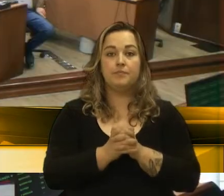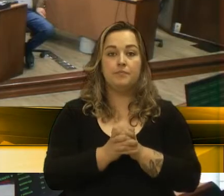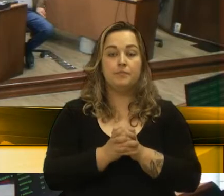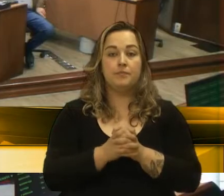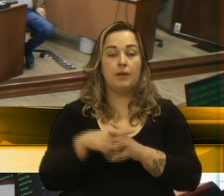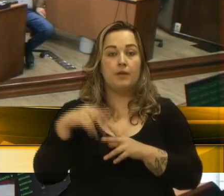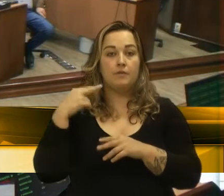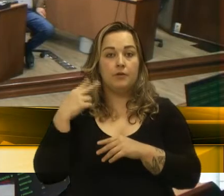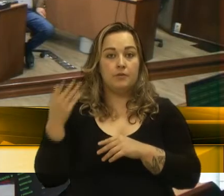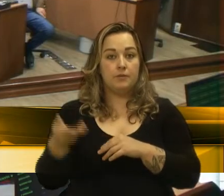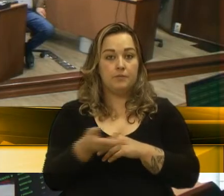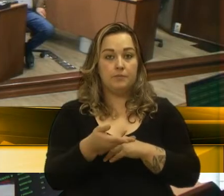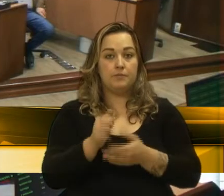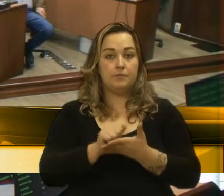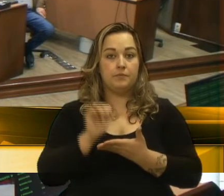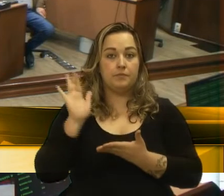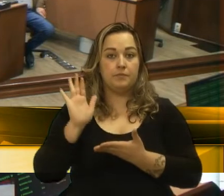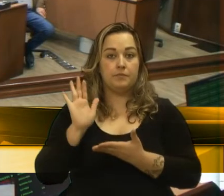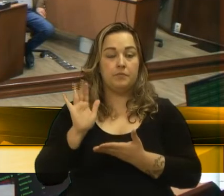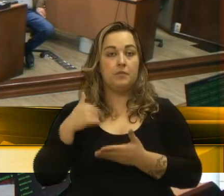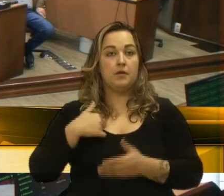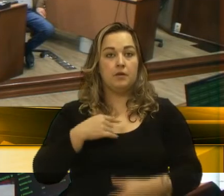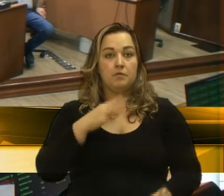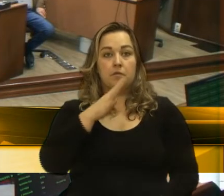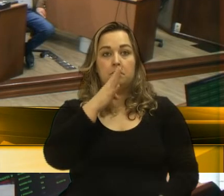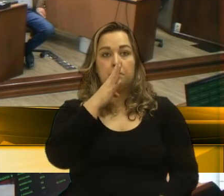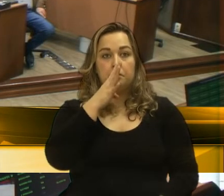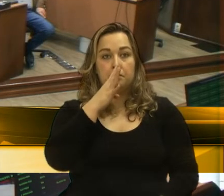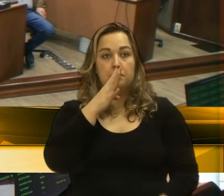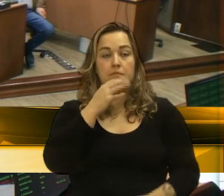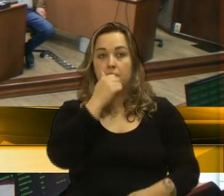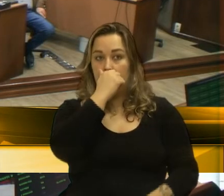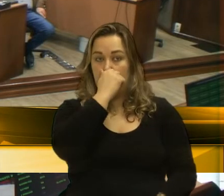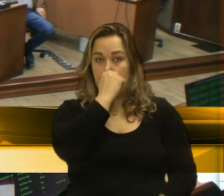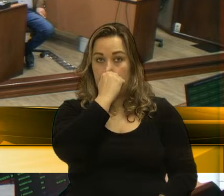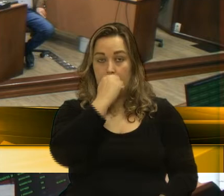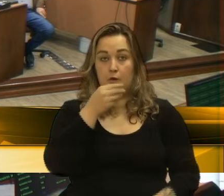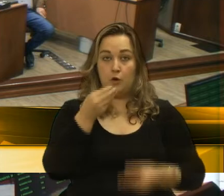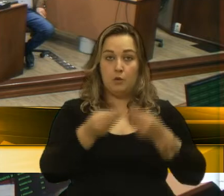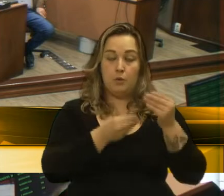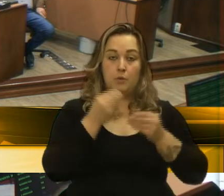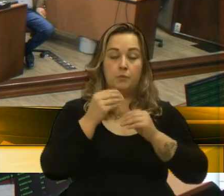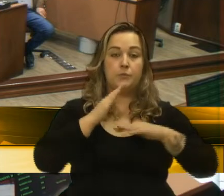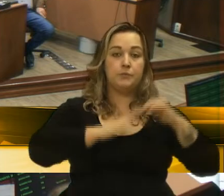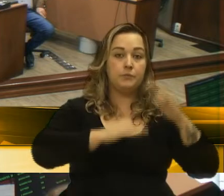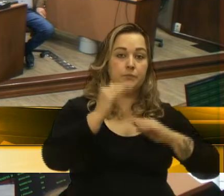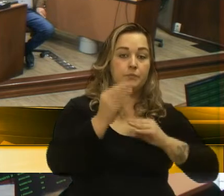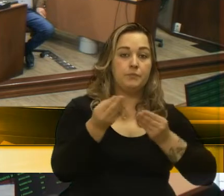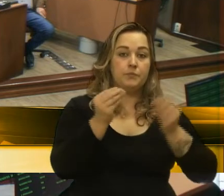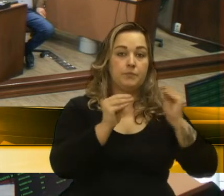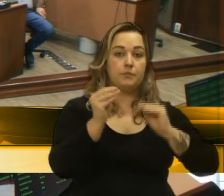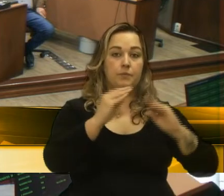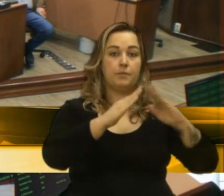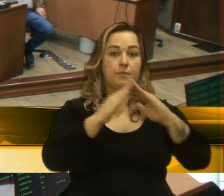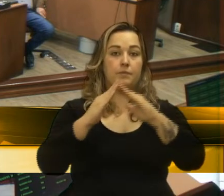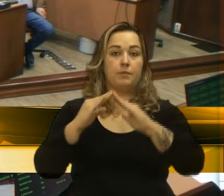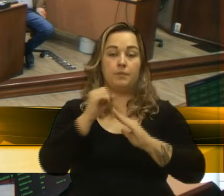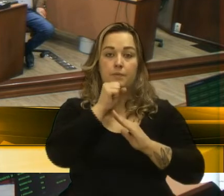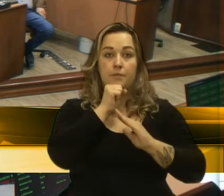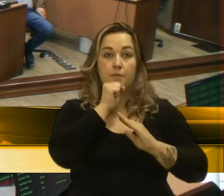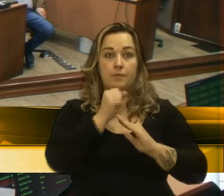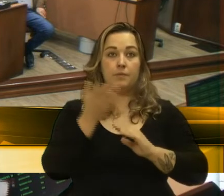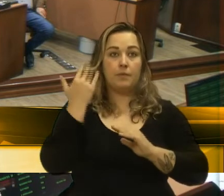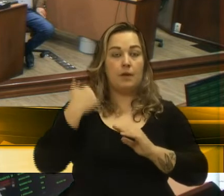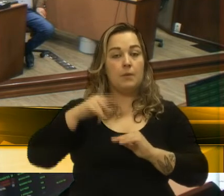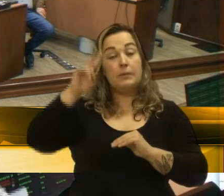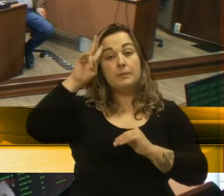ouvindo atentamente quando o senhor mostrou lá de São Luís do Maranhão da recuperação dos prédios históricos. Estava me lembrando novamente de